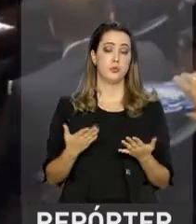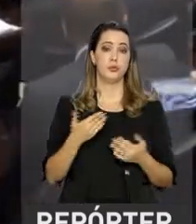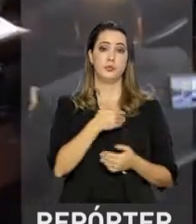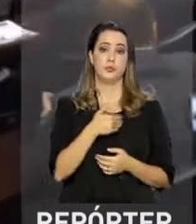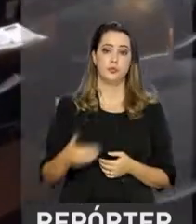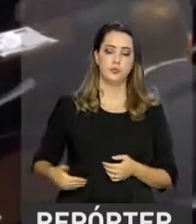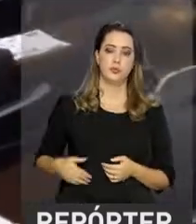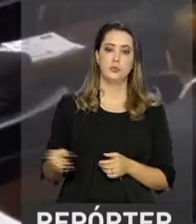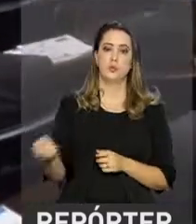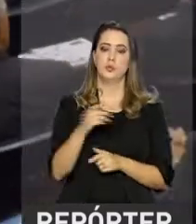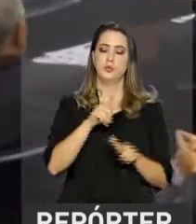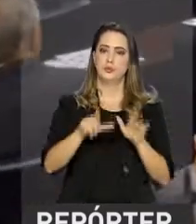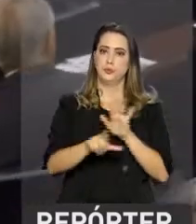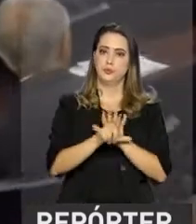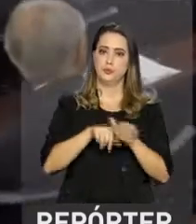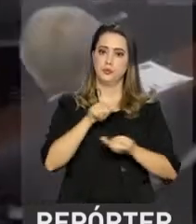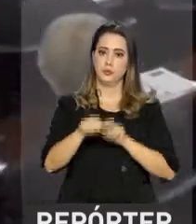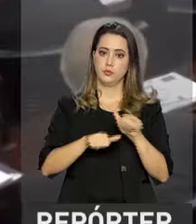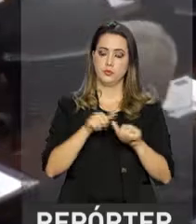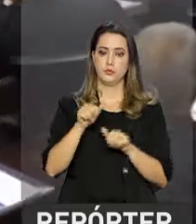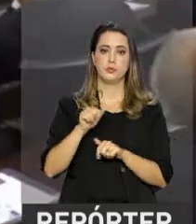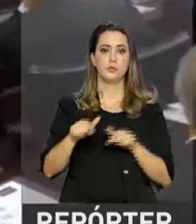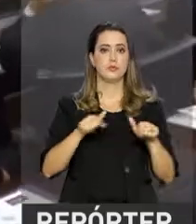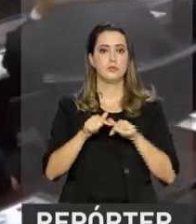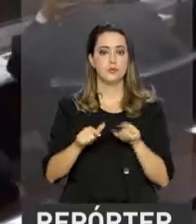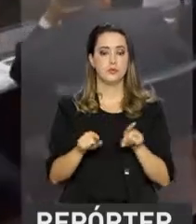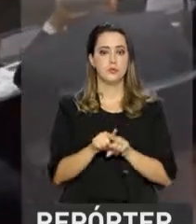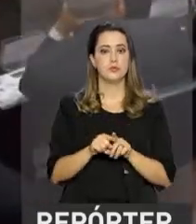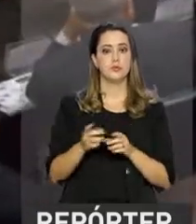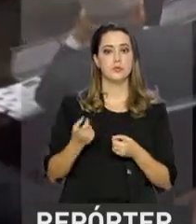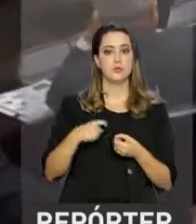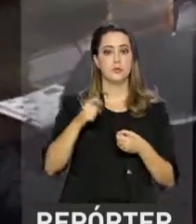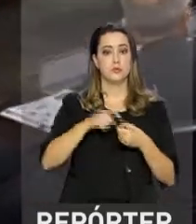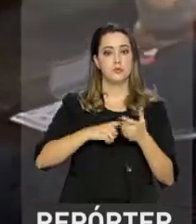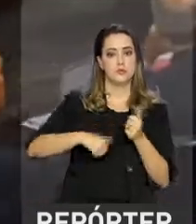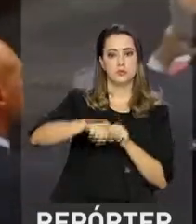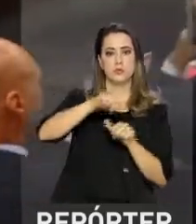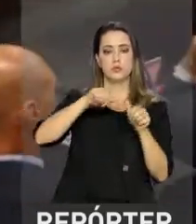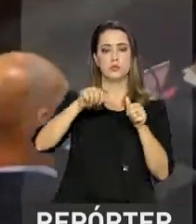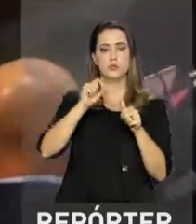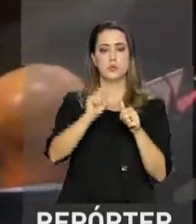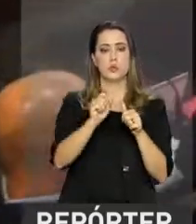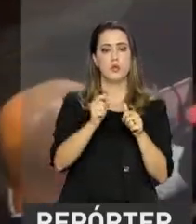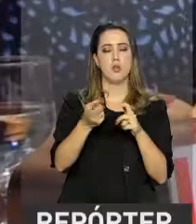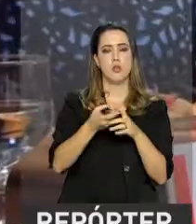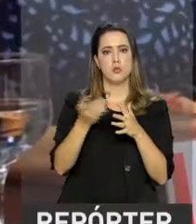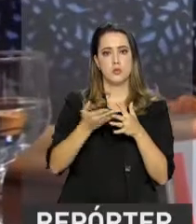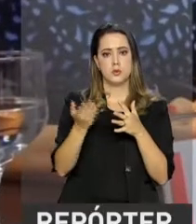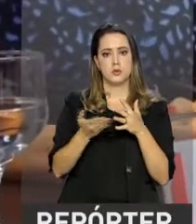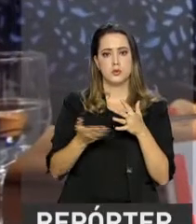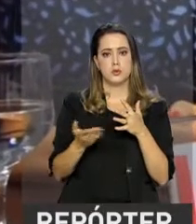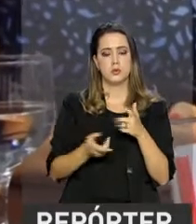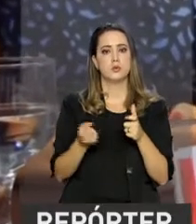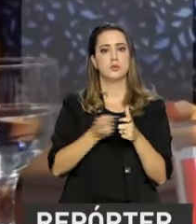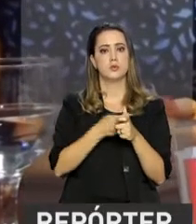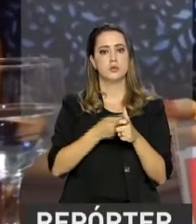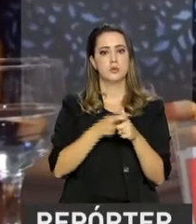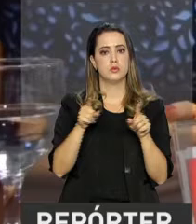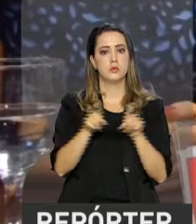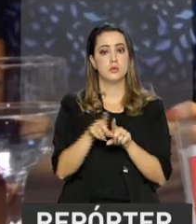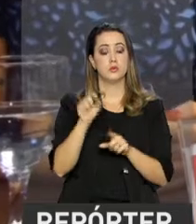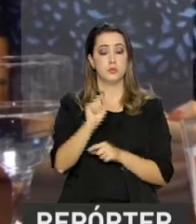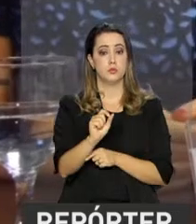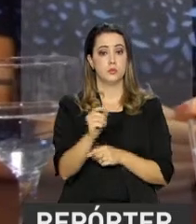modernização das leis trabalhistas e repactuação da dívida dos estados com a união nas palavras do presidente michel temer